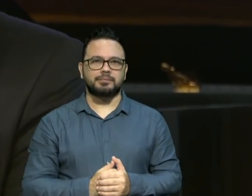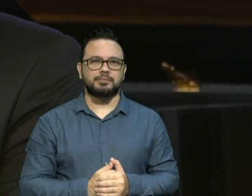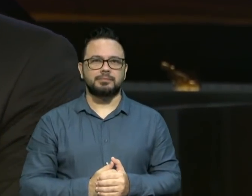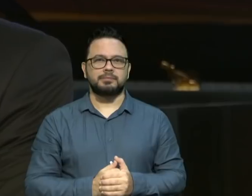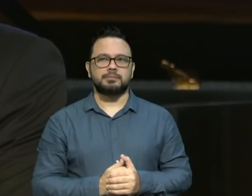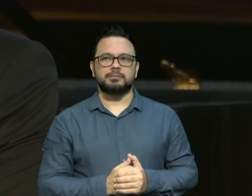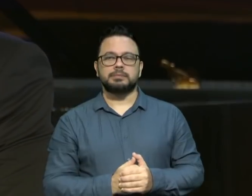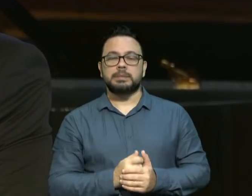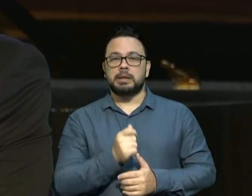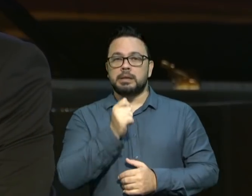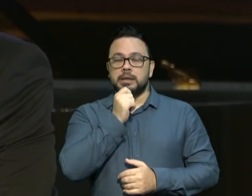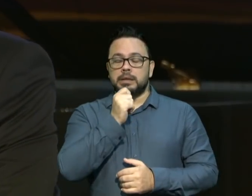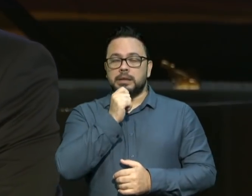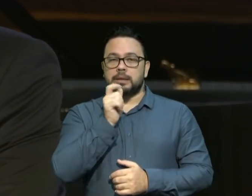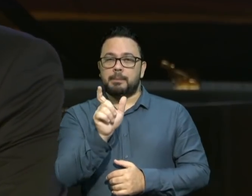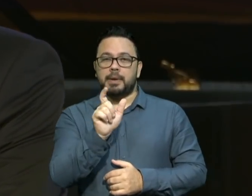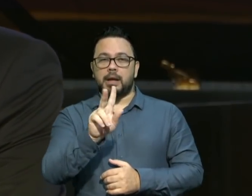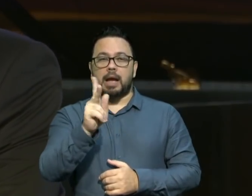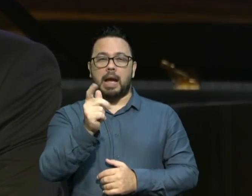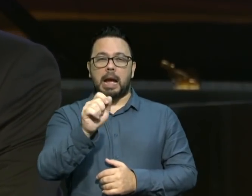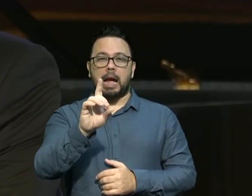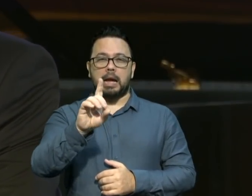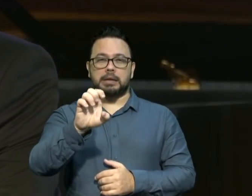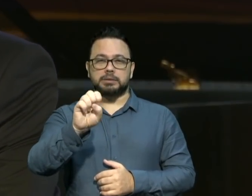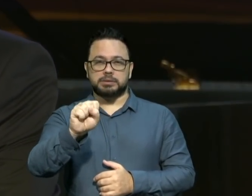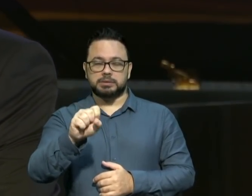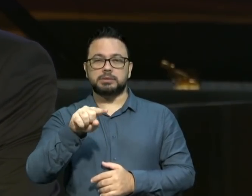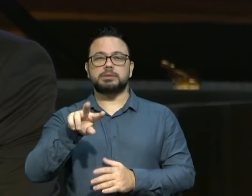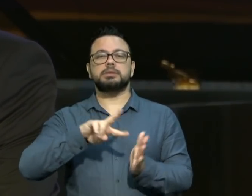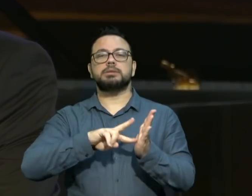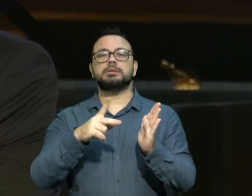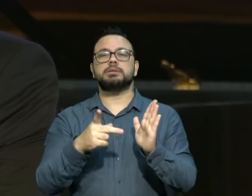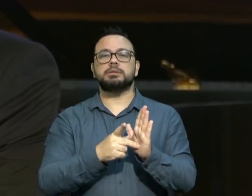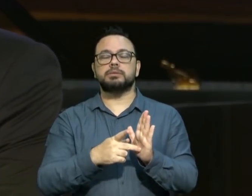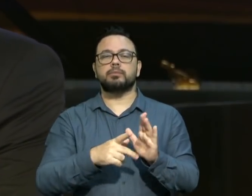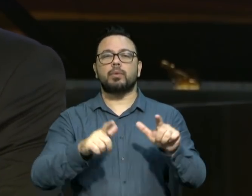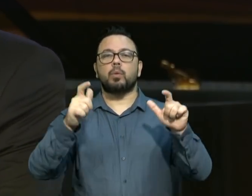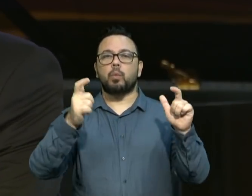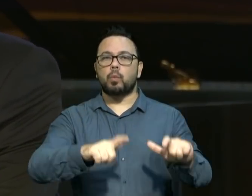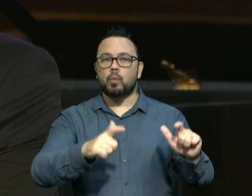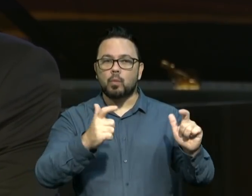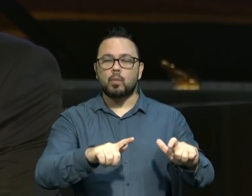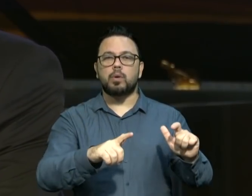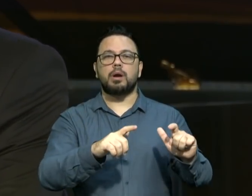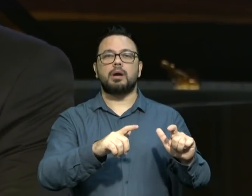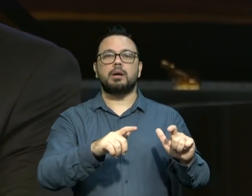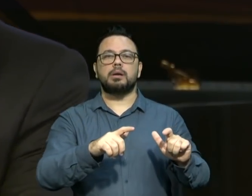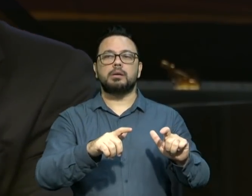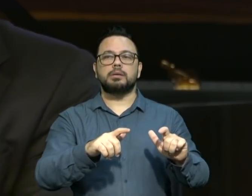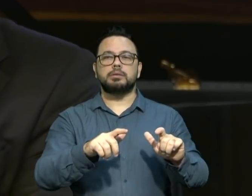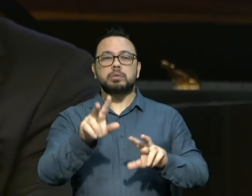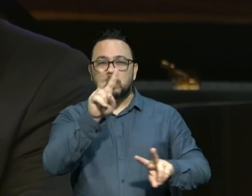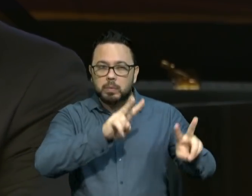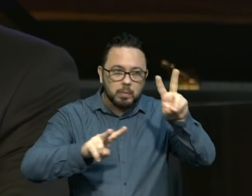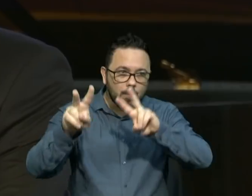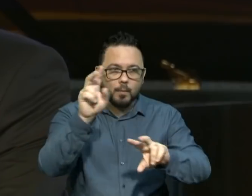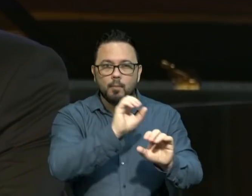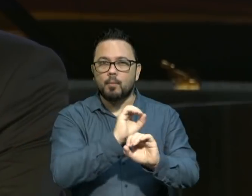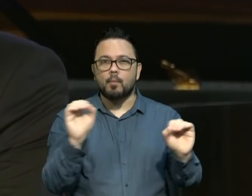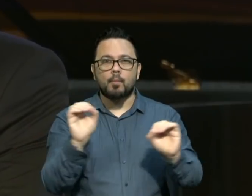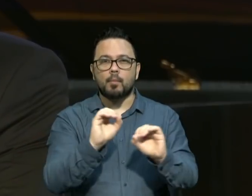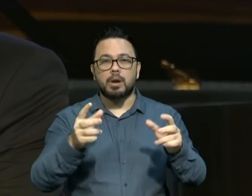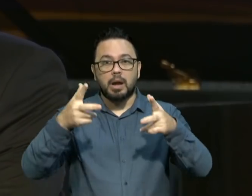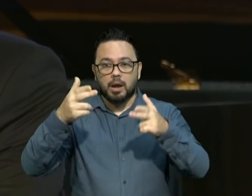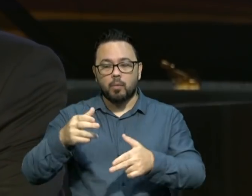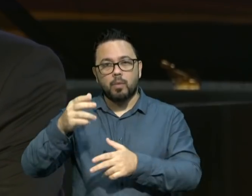ainda palavra rádio no grego Hades no grego significa é o lugar onde não se vê justamente o que fala